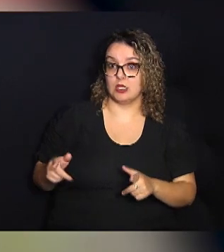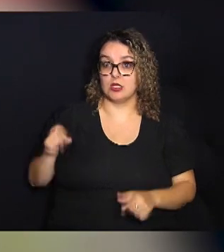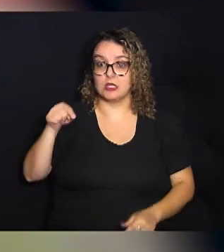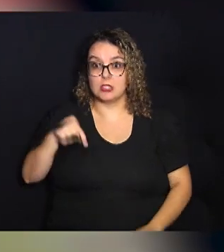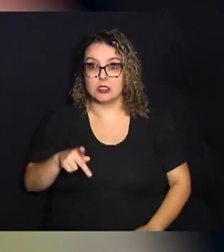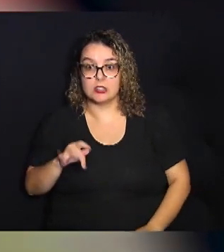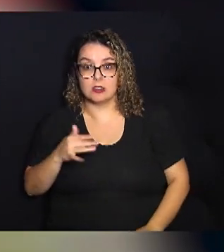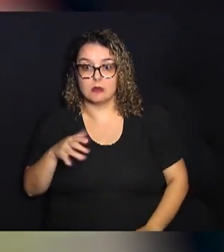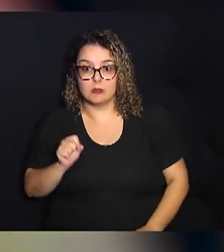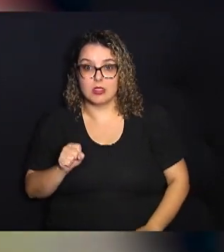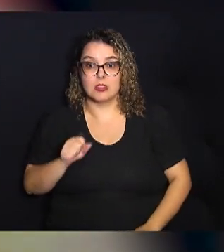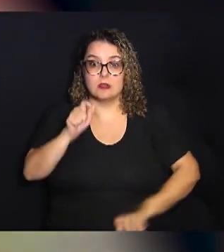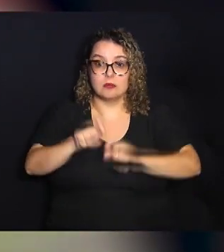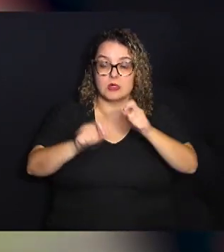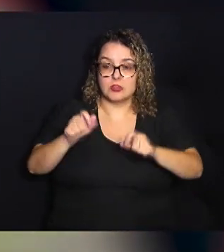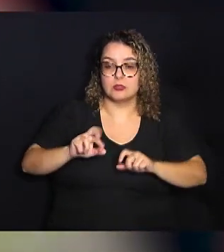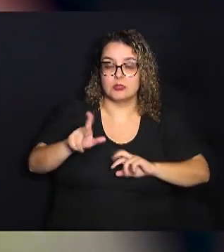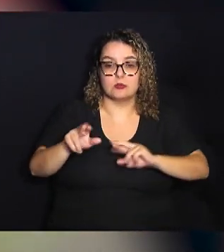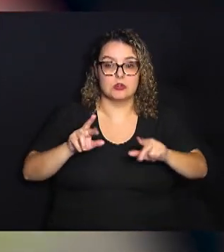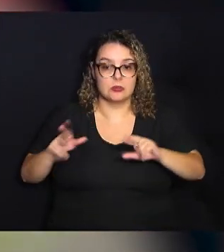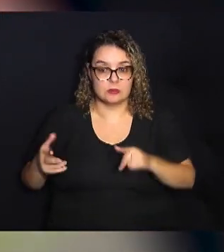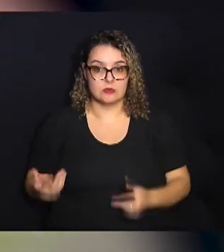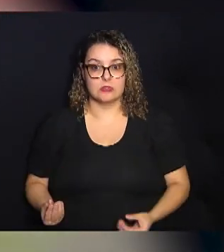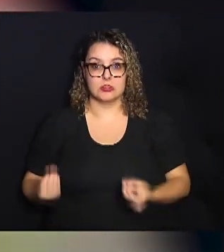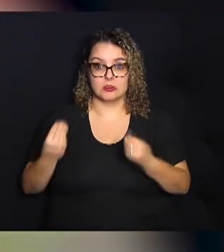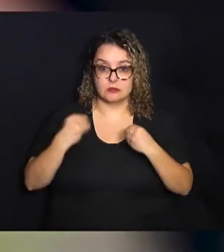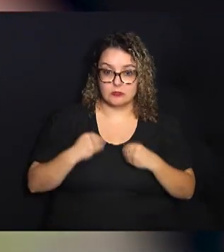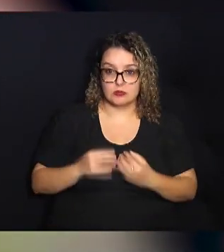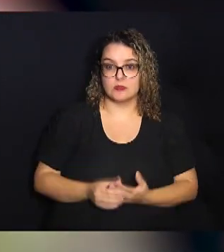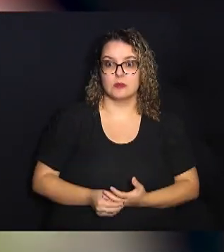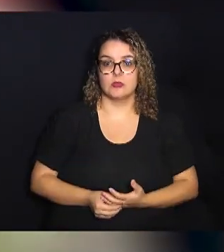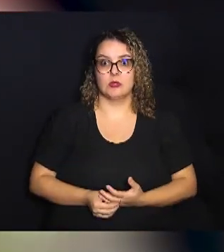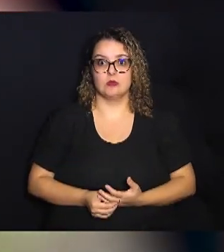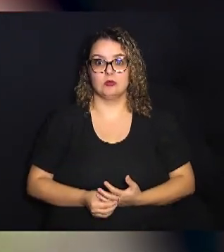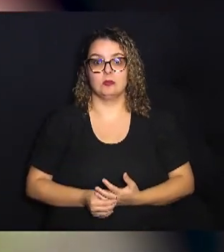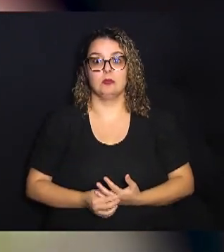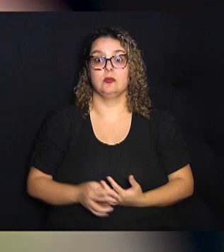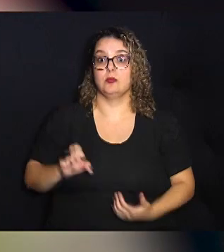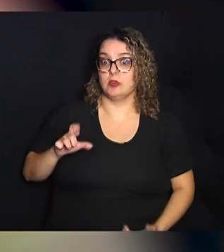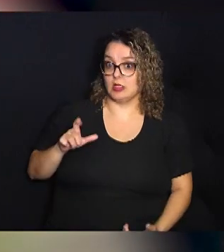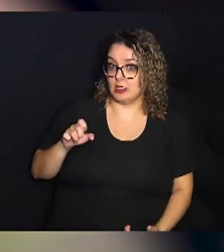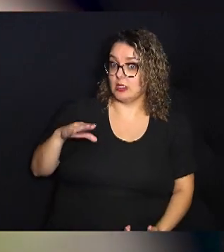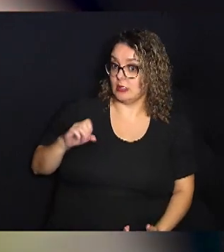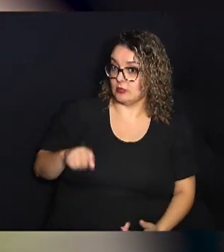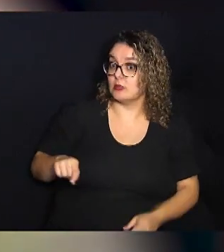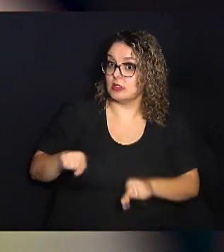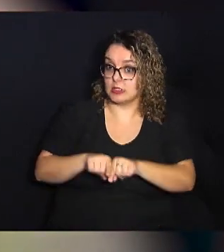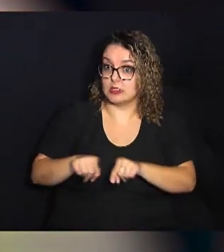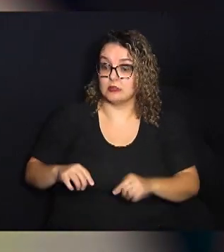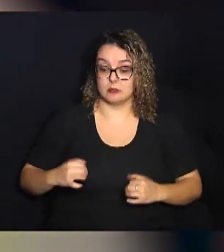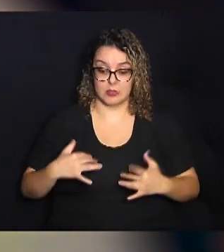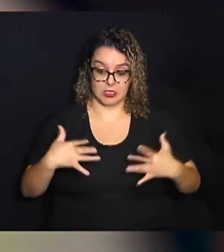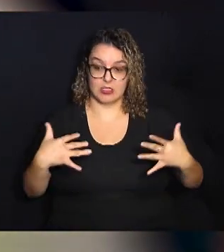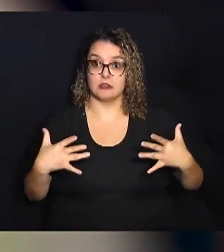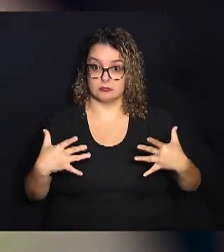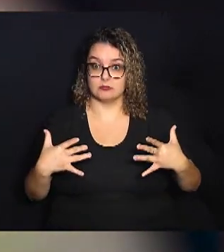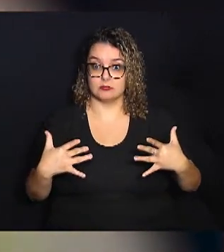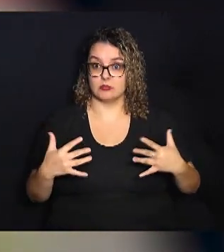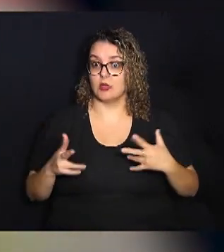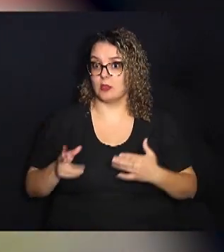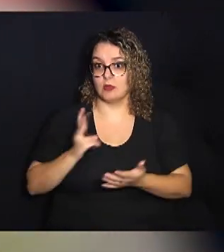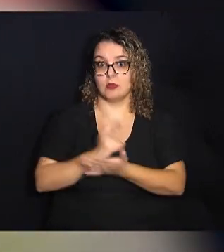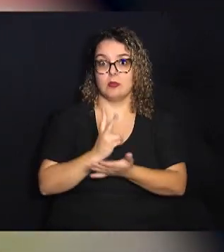traz pessoas diferentes no elenco e na plateia. E, como sempre,